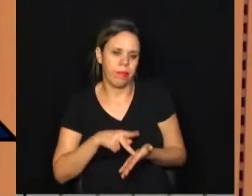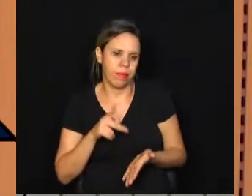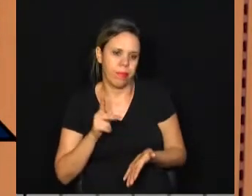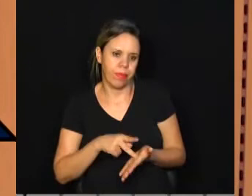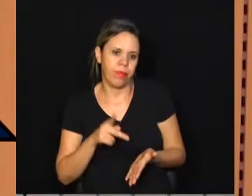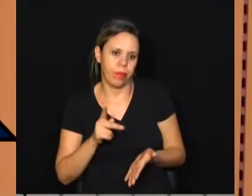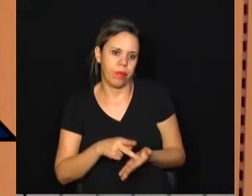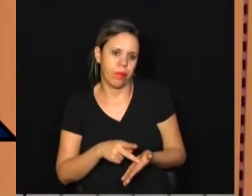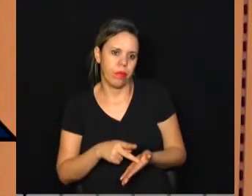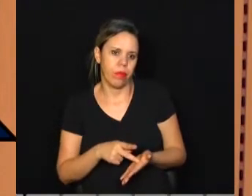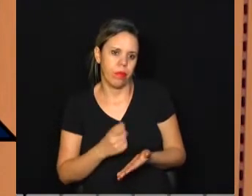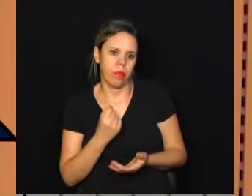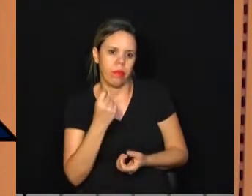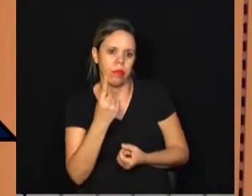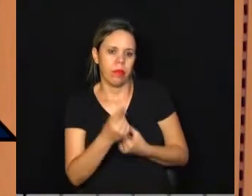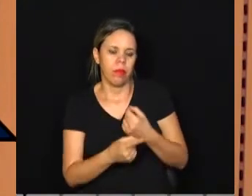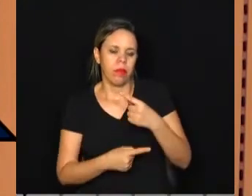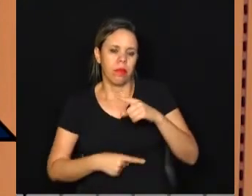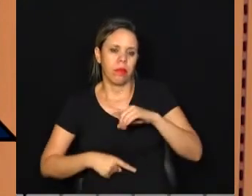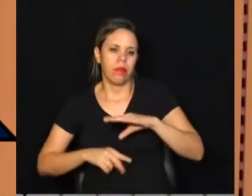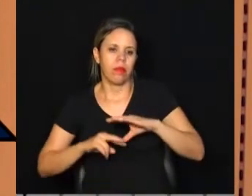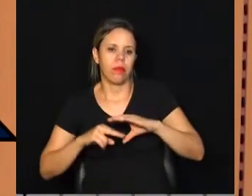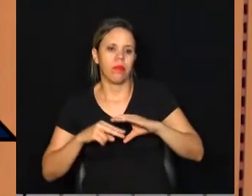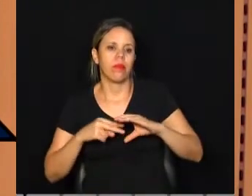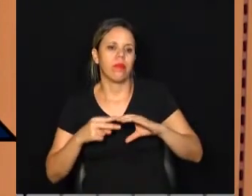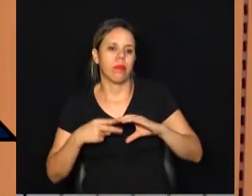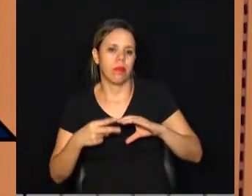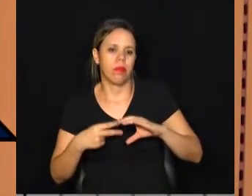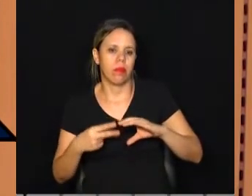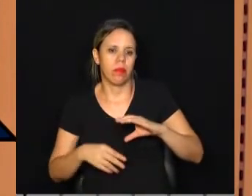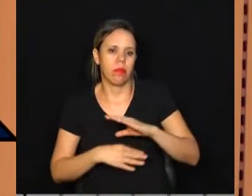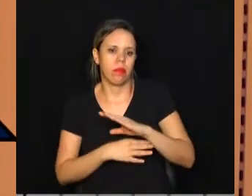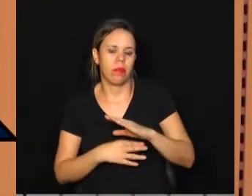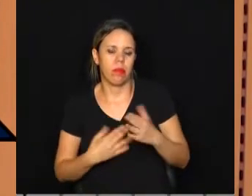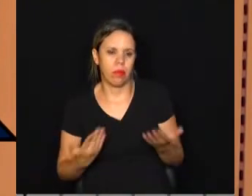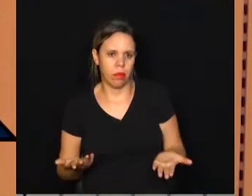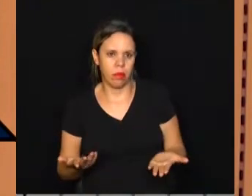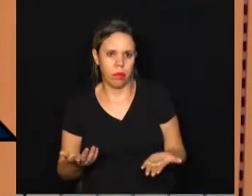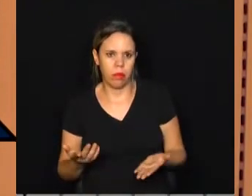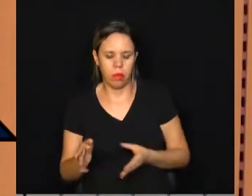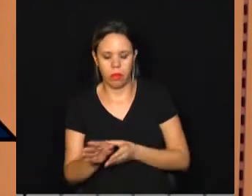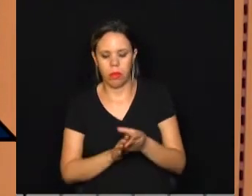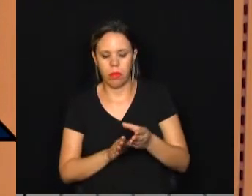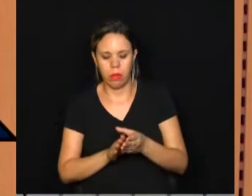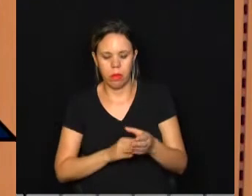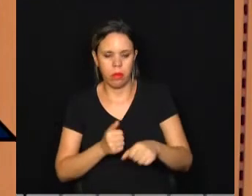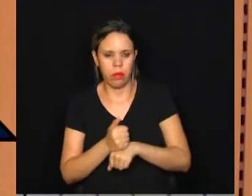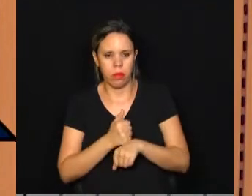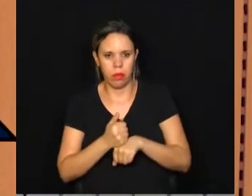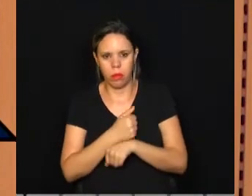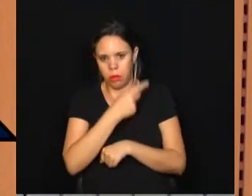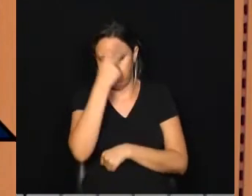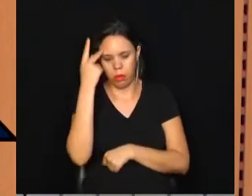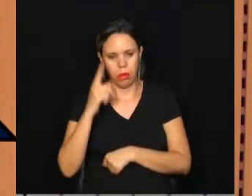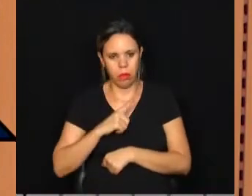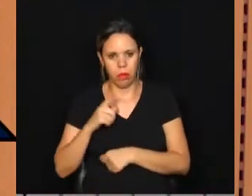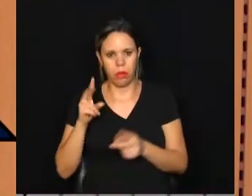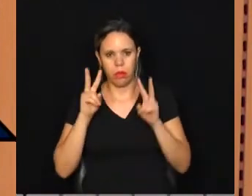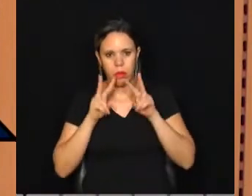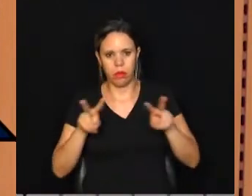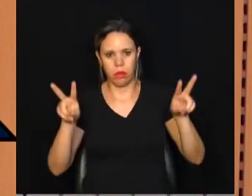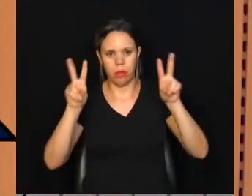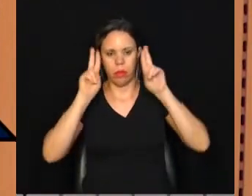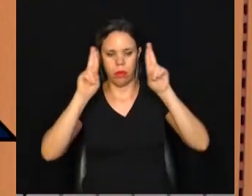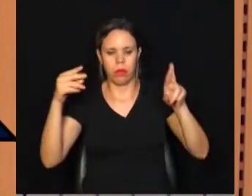de uma das câmaras, né, um dos setores, mas uma conselheira tem como visão a